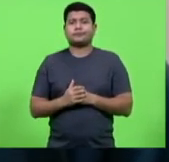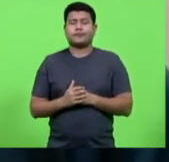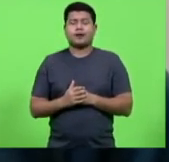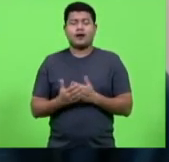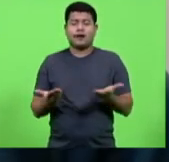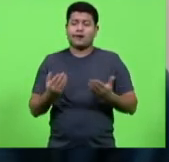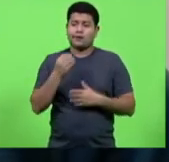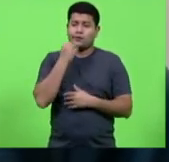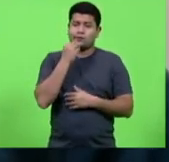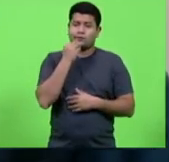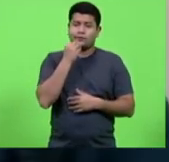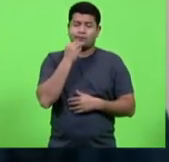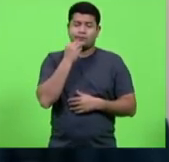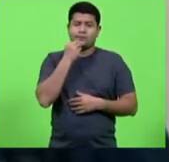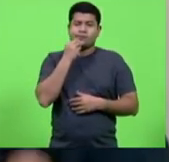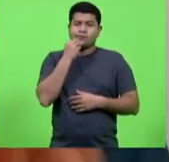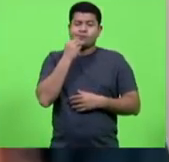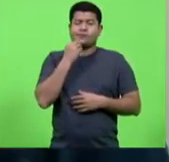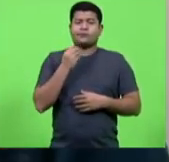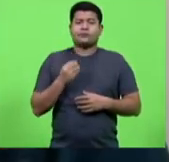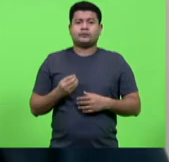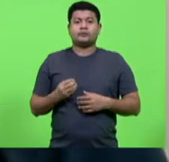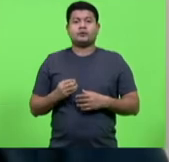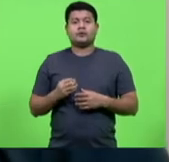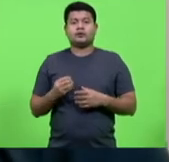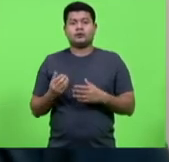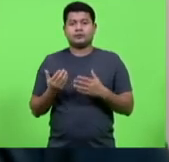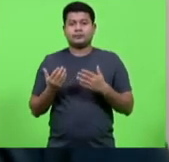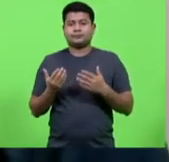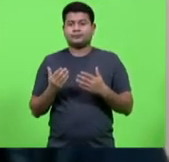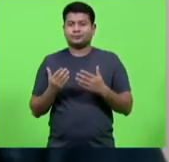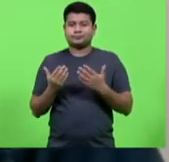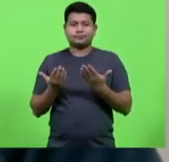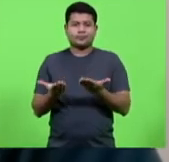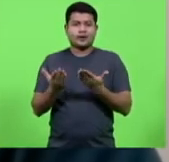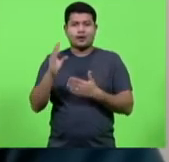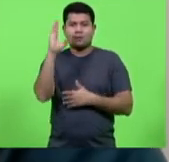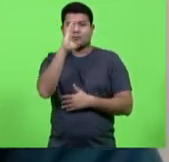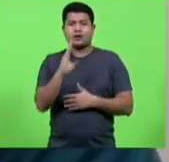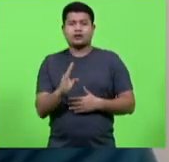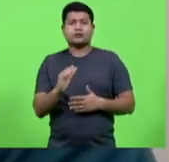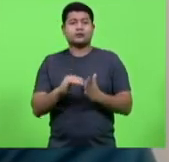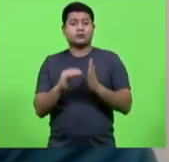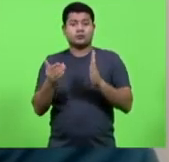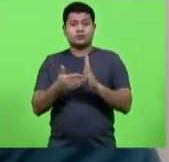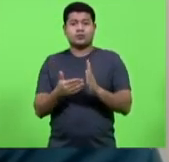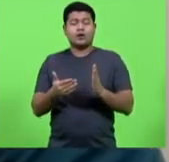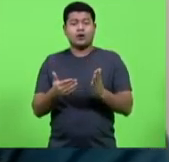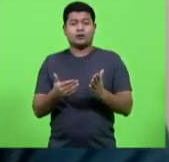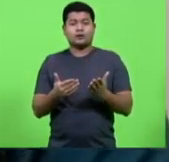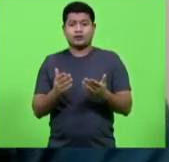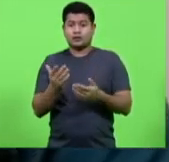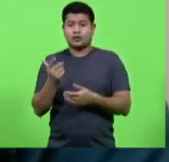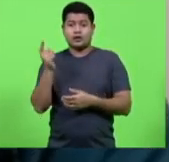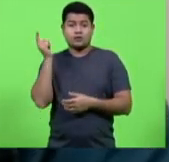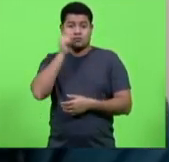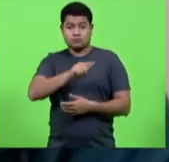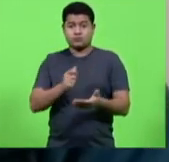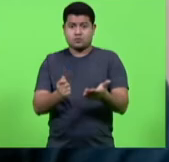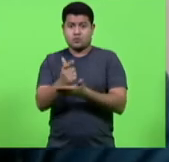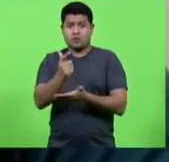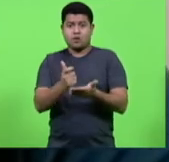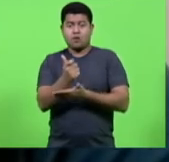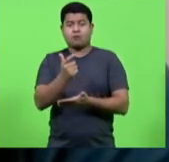que para todo o Brasil, acesso à compra de produtos